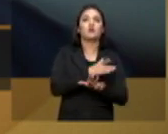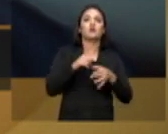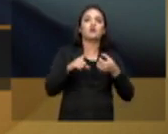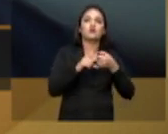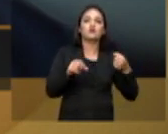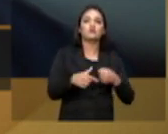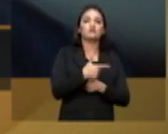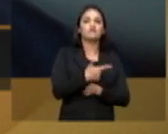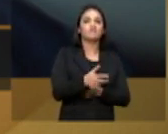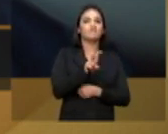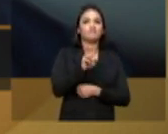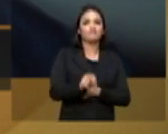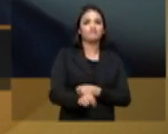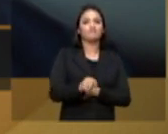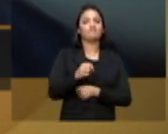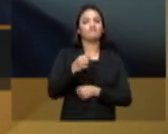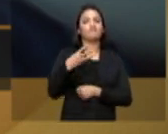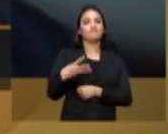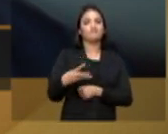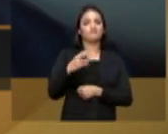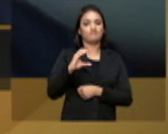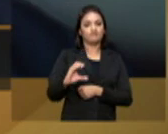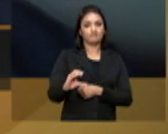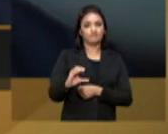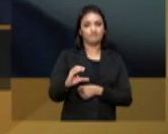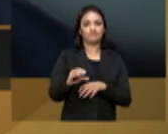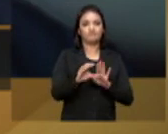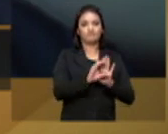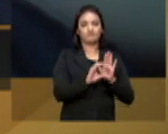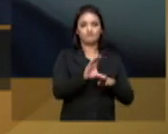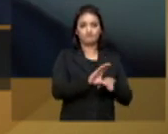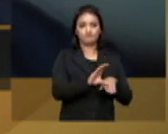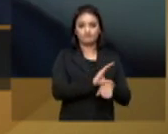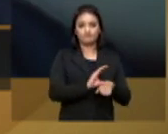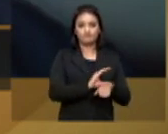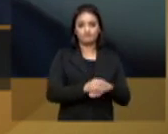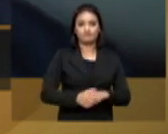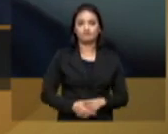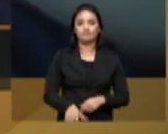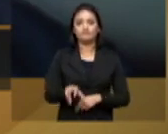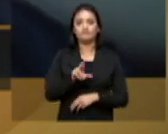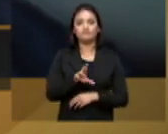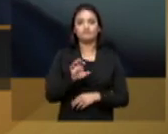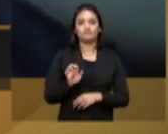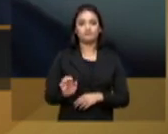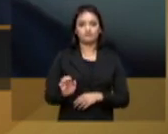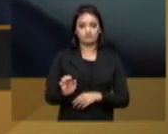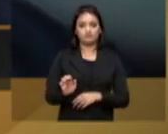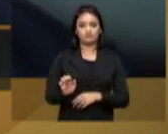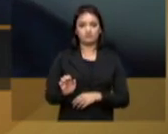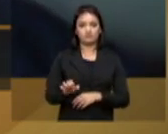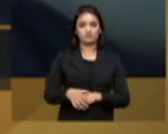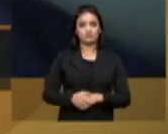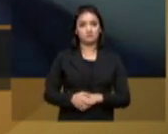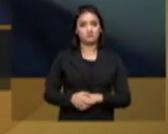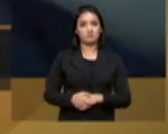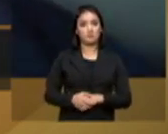153C do texto constitucional. Quanto ao recurso extraordinário, nesse voto